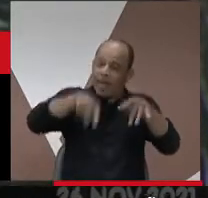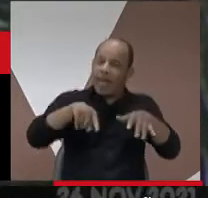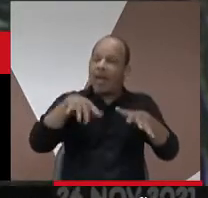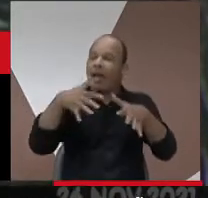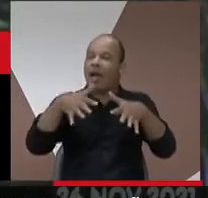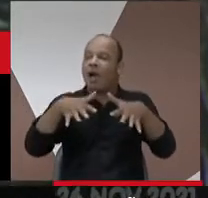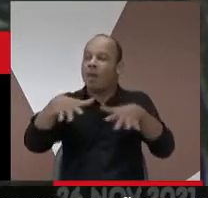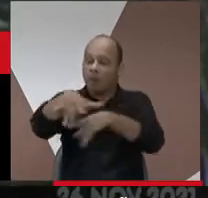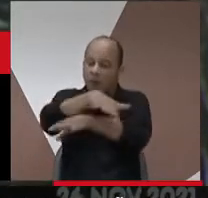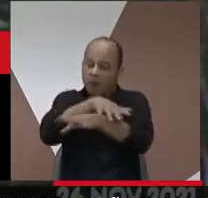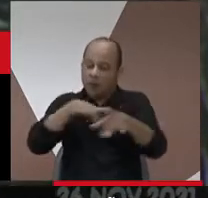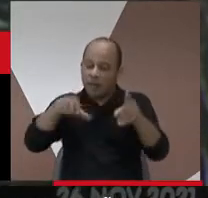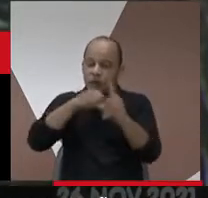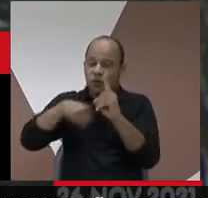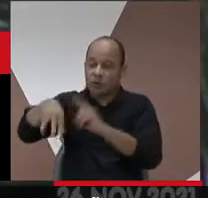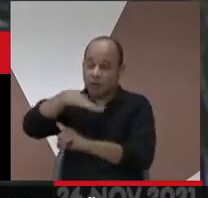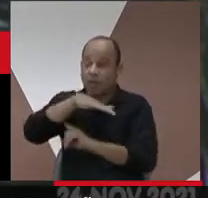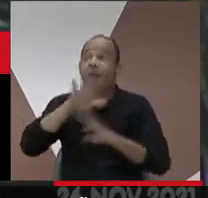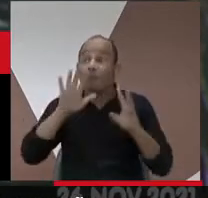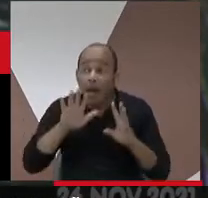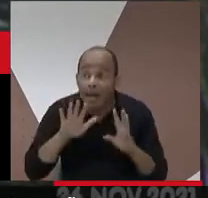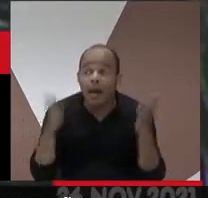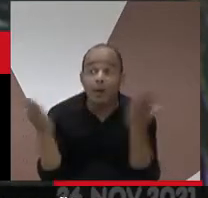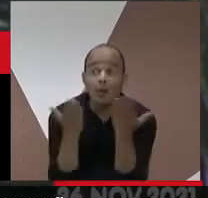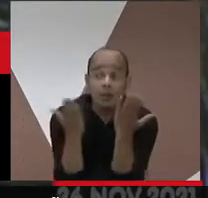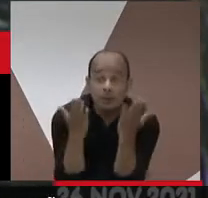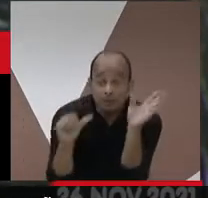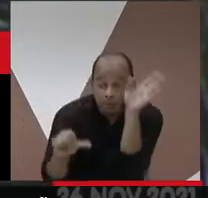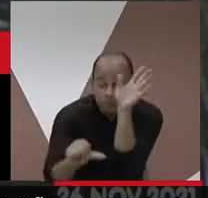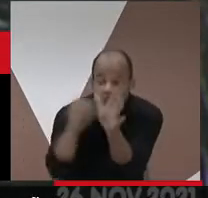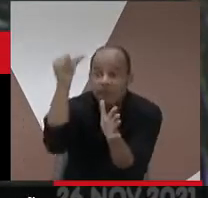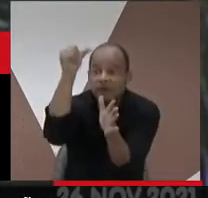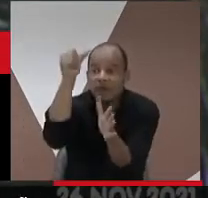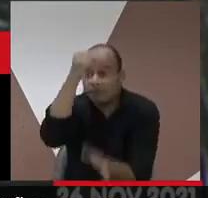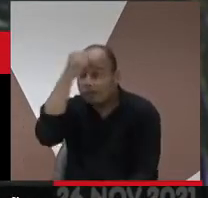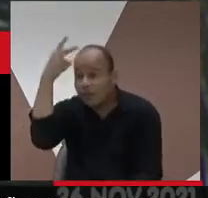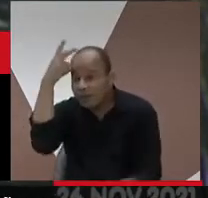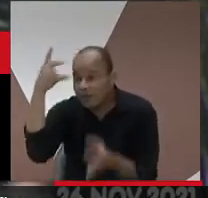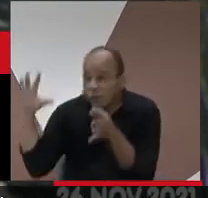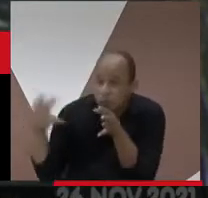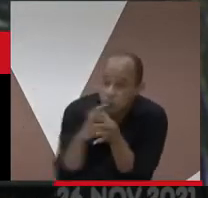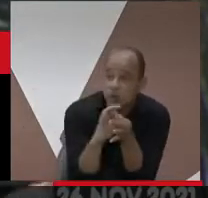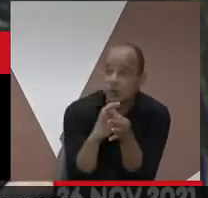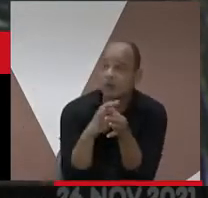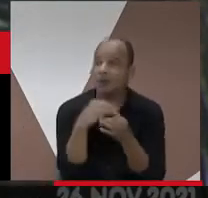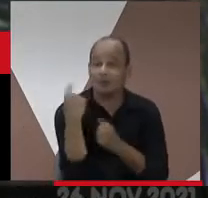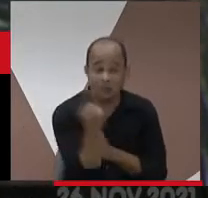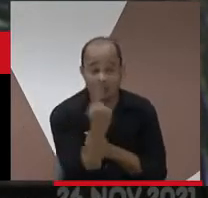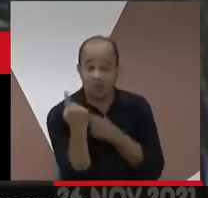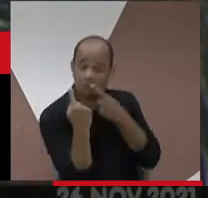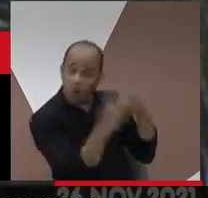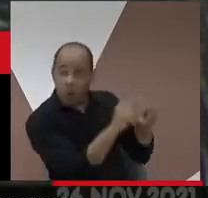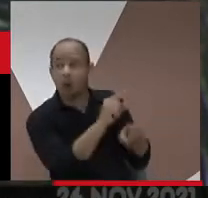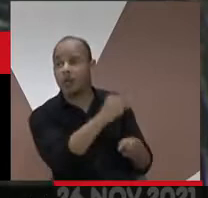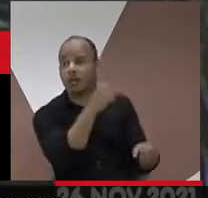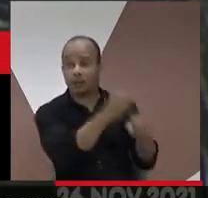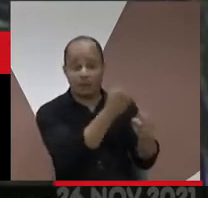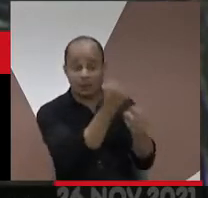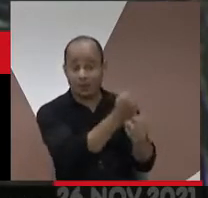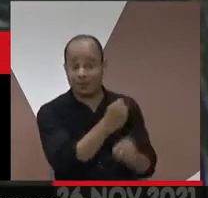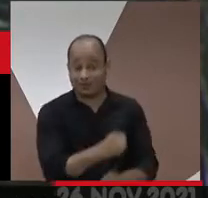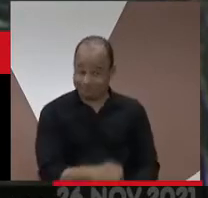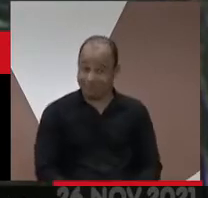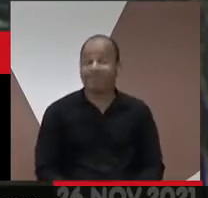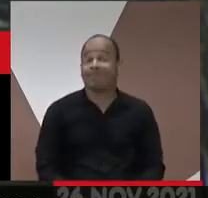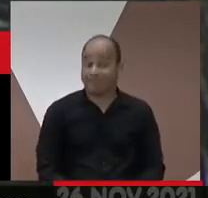temos prefeitos e movimentos sociais unidos contra uma obra. Então, é uma obra ruim, porque, senão, não teria